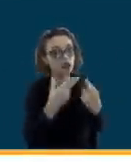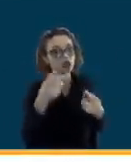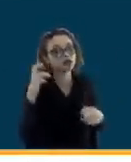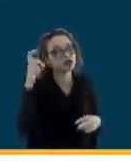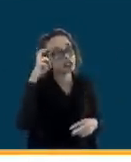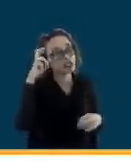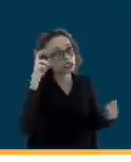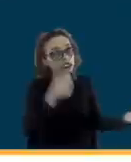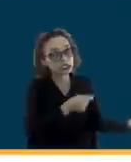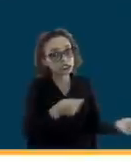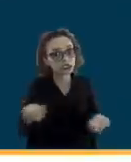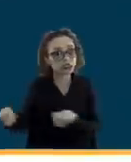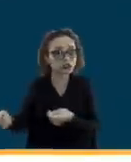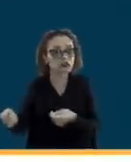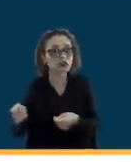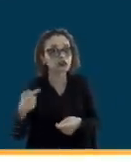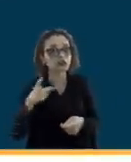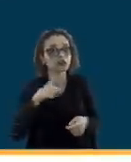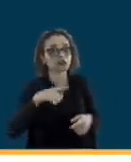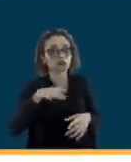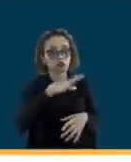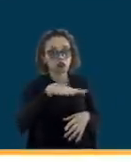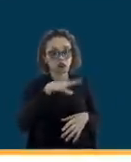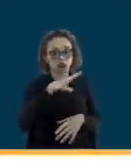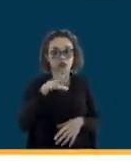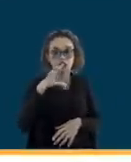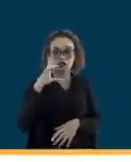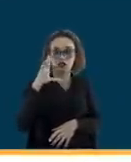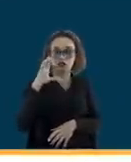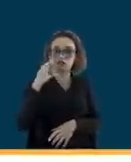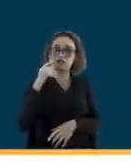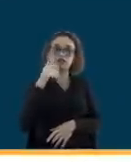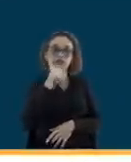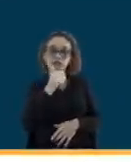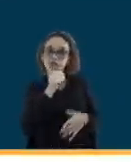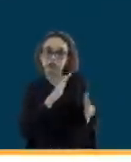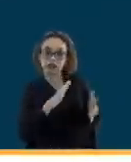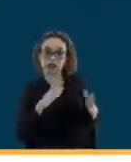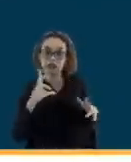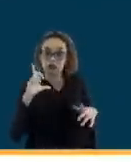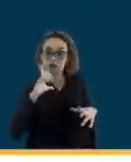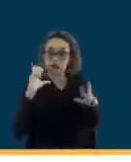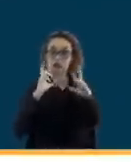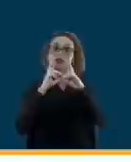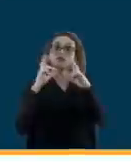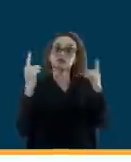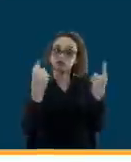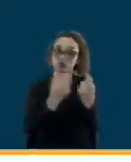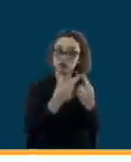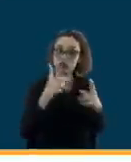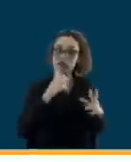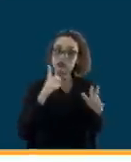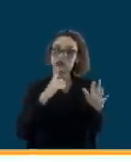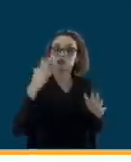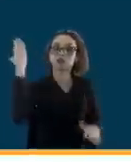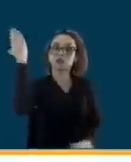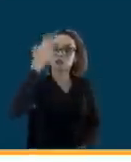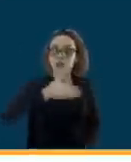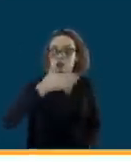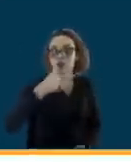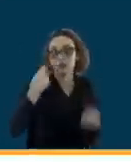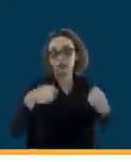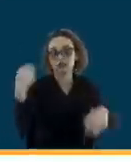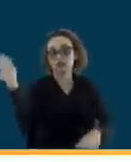é um espaço cultural, por quê? Porque ela se reúne, tem o atestado, tem o vivo, né?